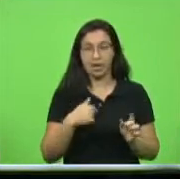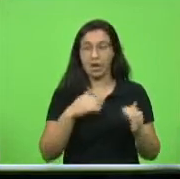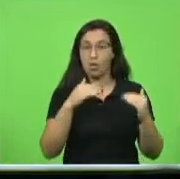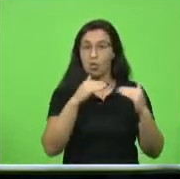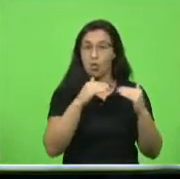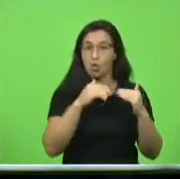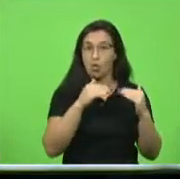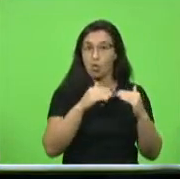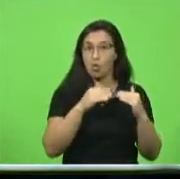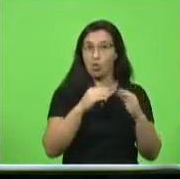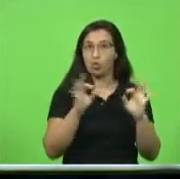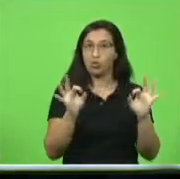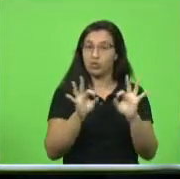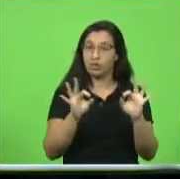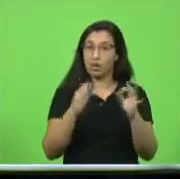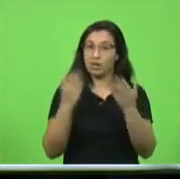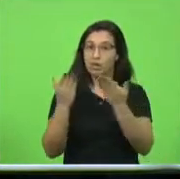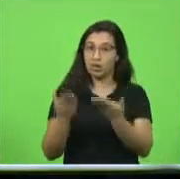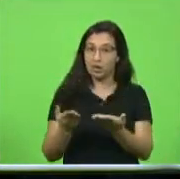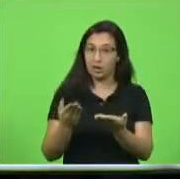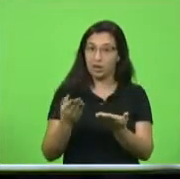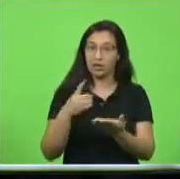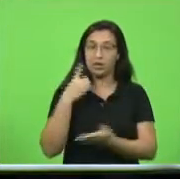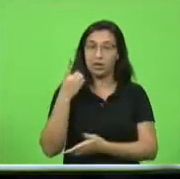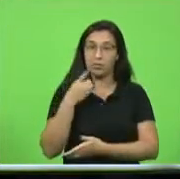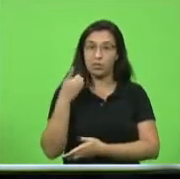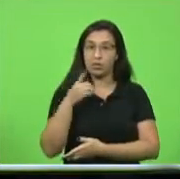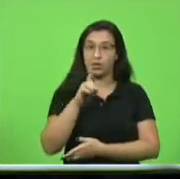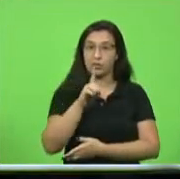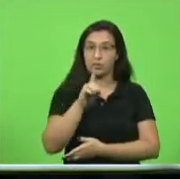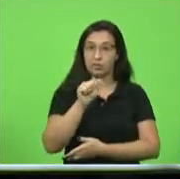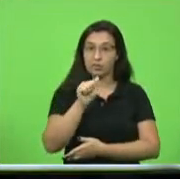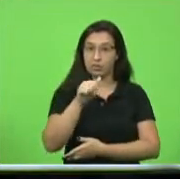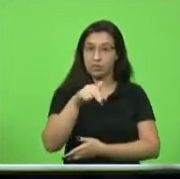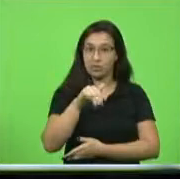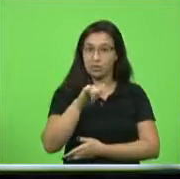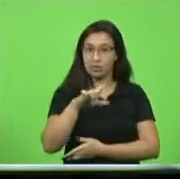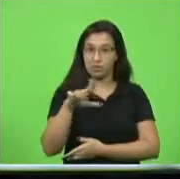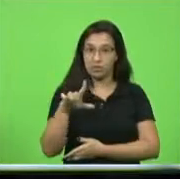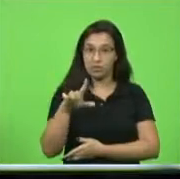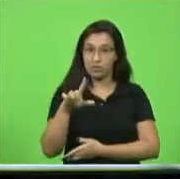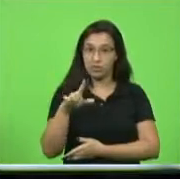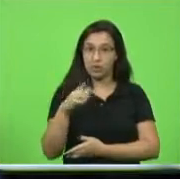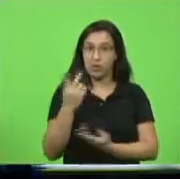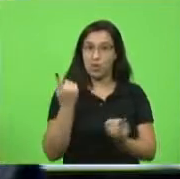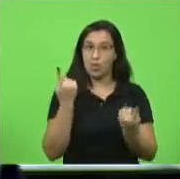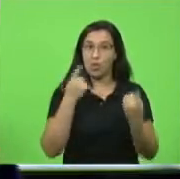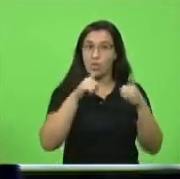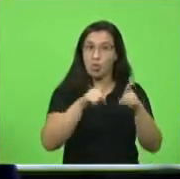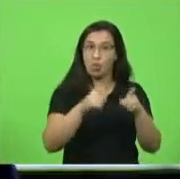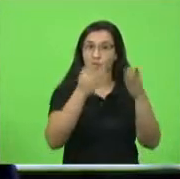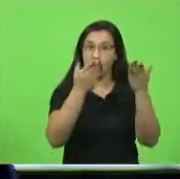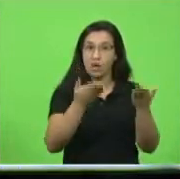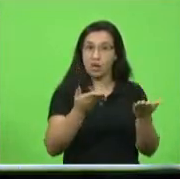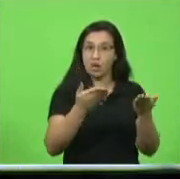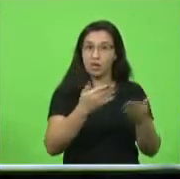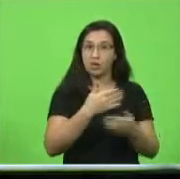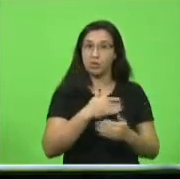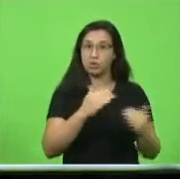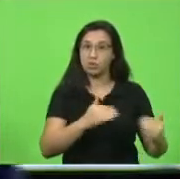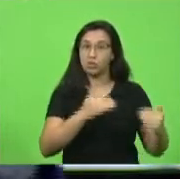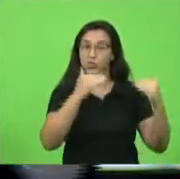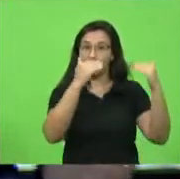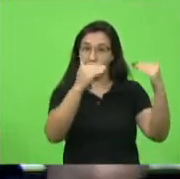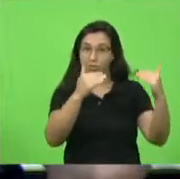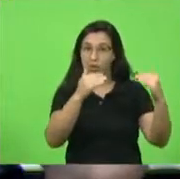as palavras que o deputado Daniel falou em relação ao Supremo, aos seus membros. Posso não concordar. Agora,